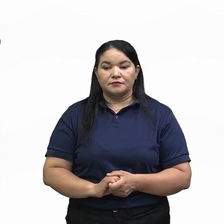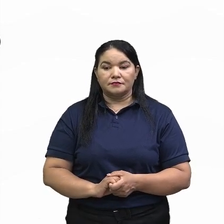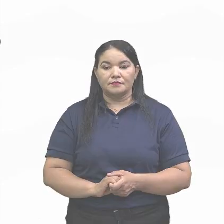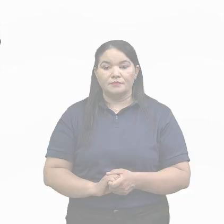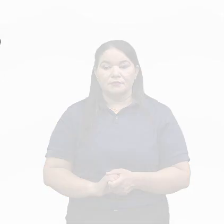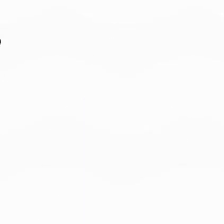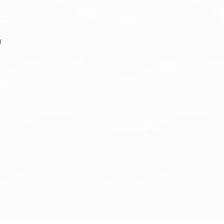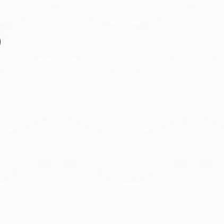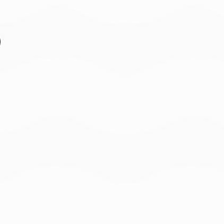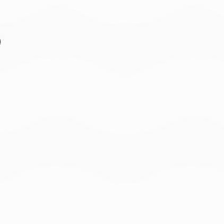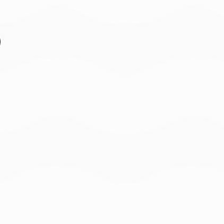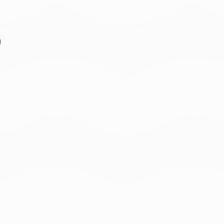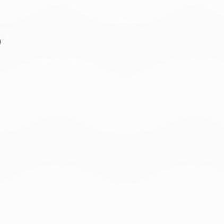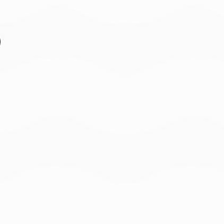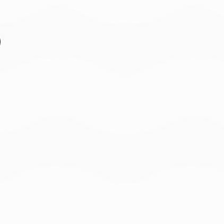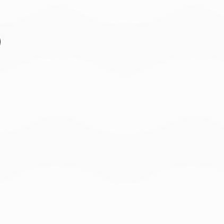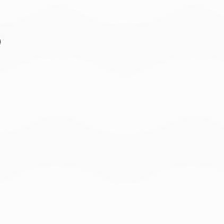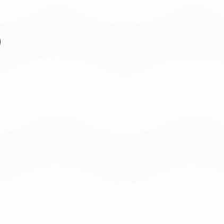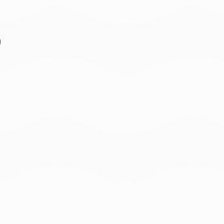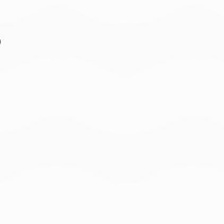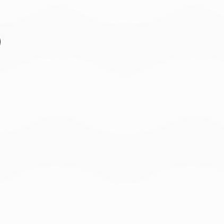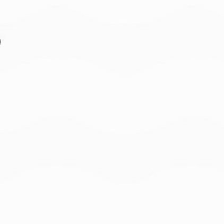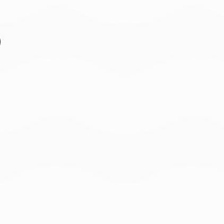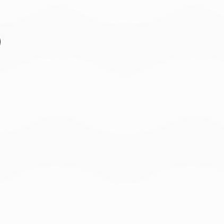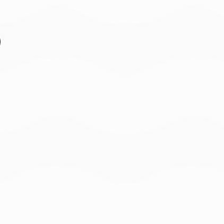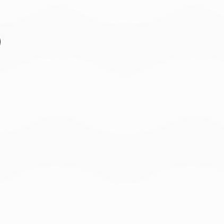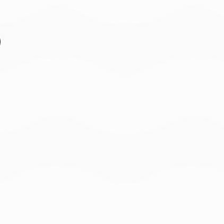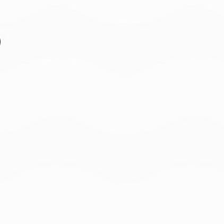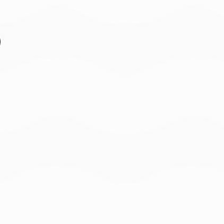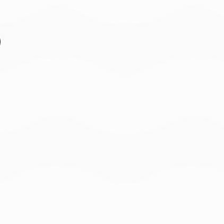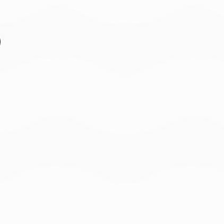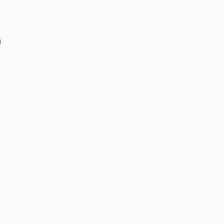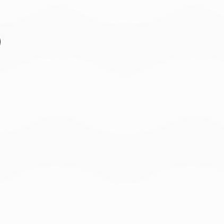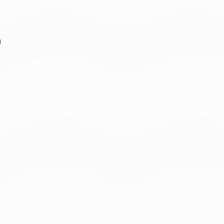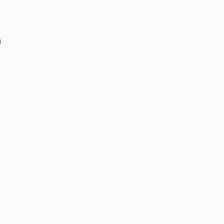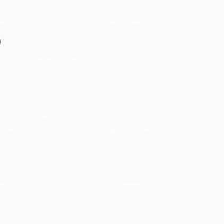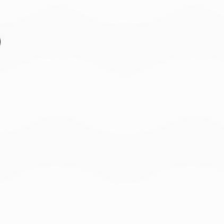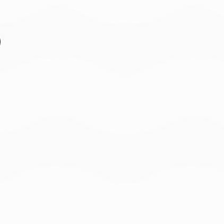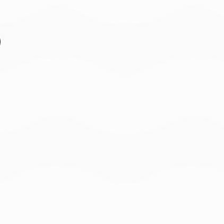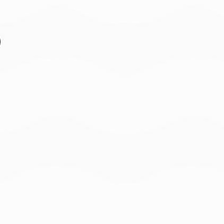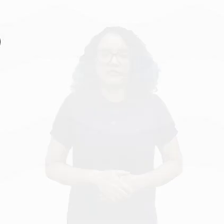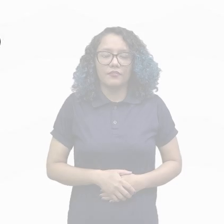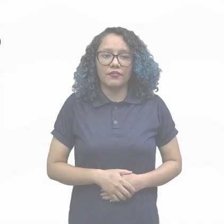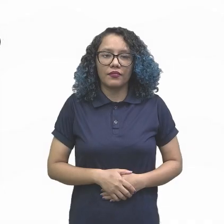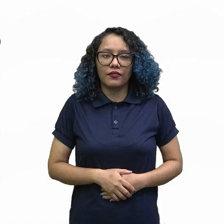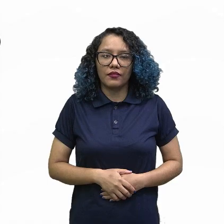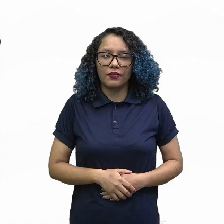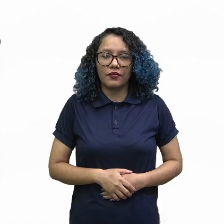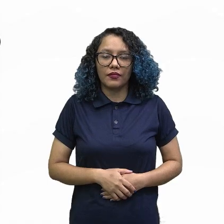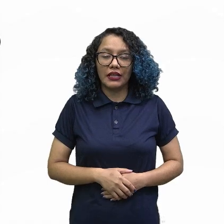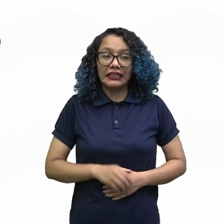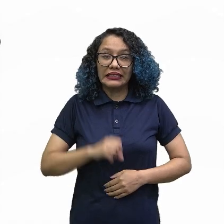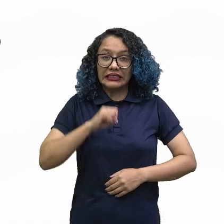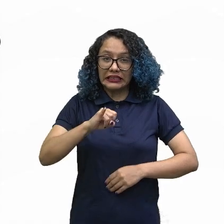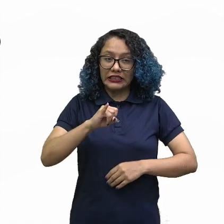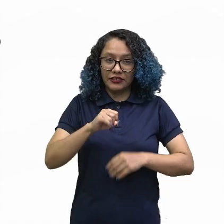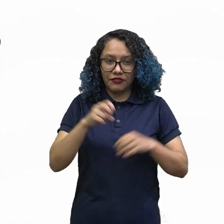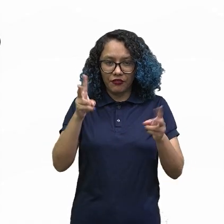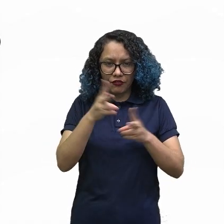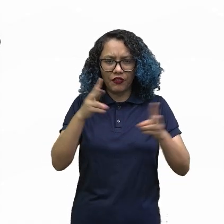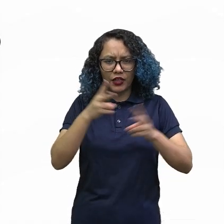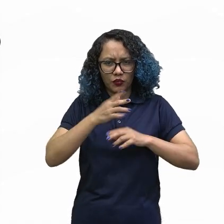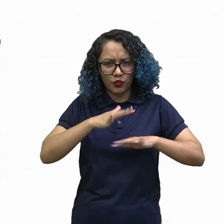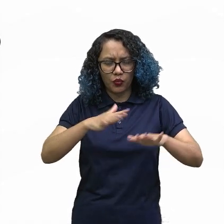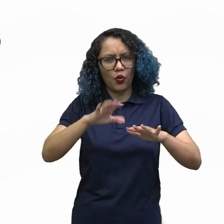velocidades diferentes. Isso acontece quando sopram ventos de maneira não uniforme, ou quando o som está se propagando no